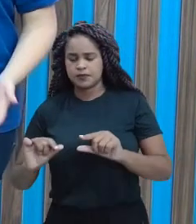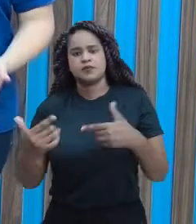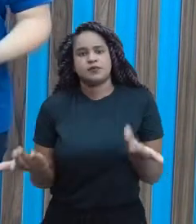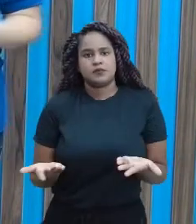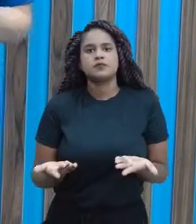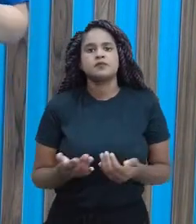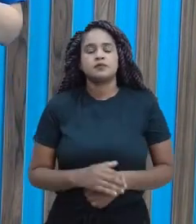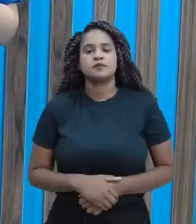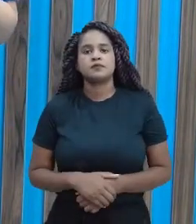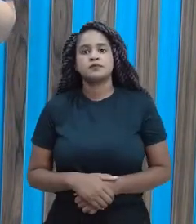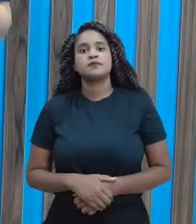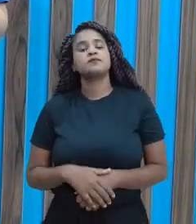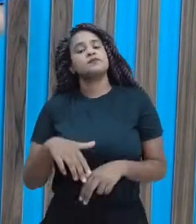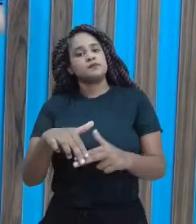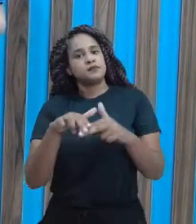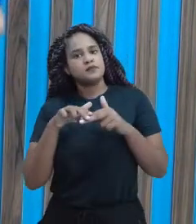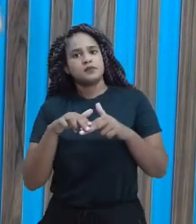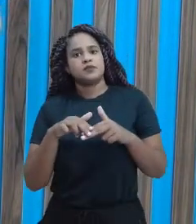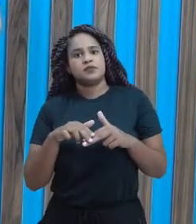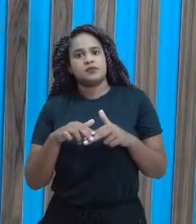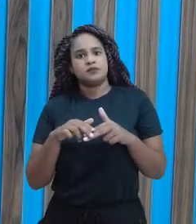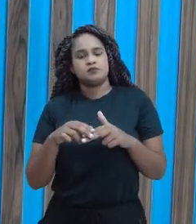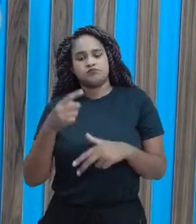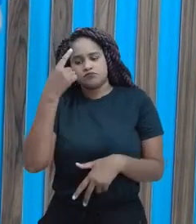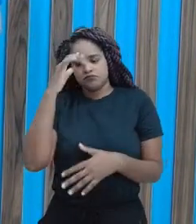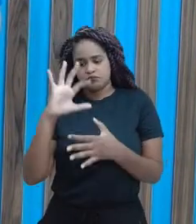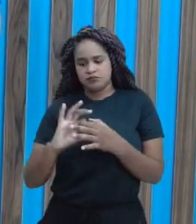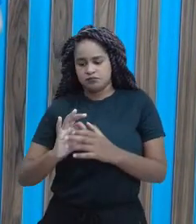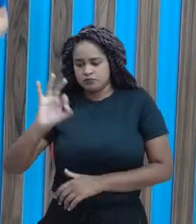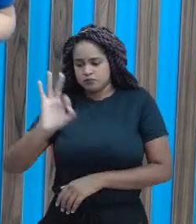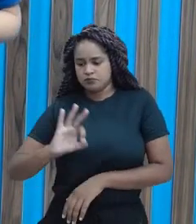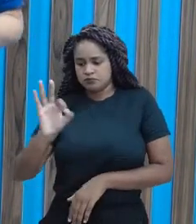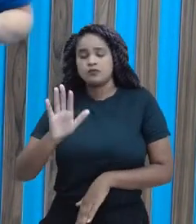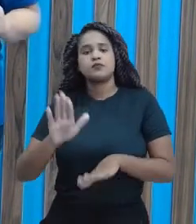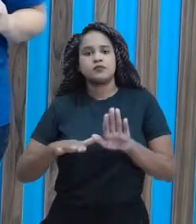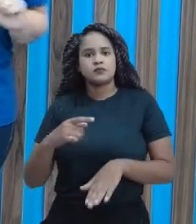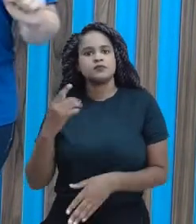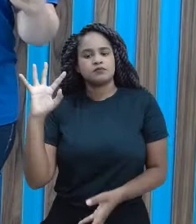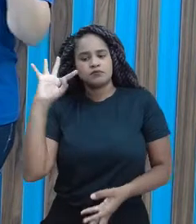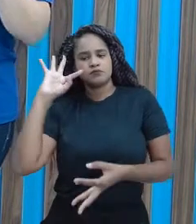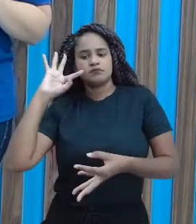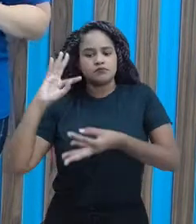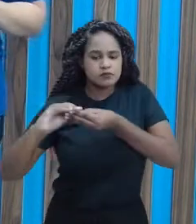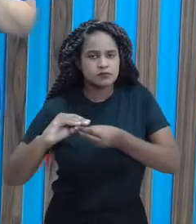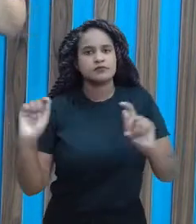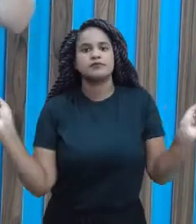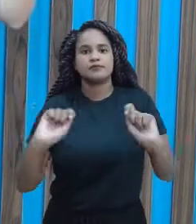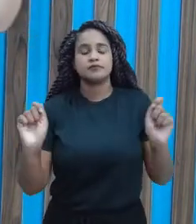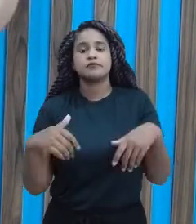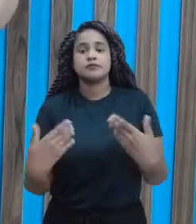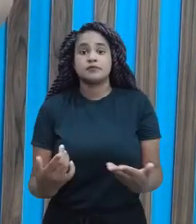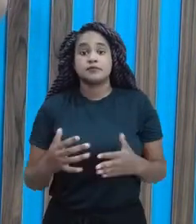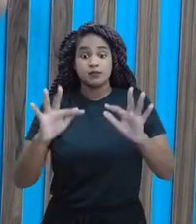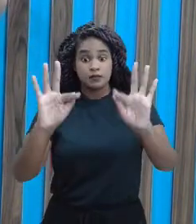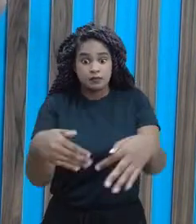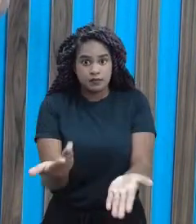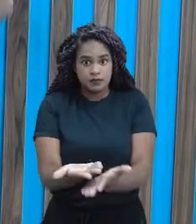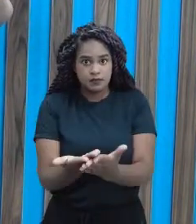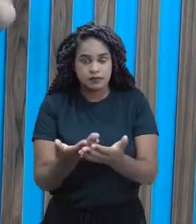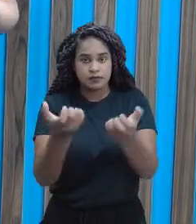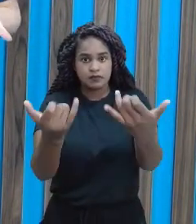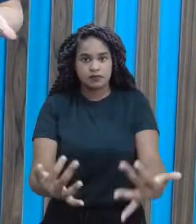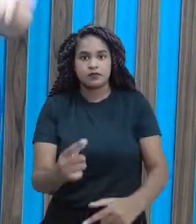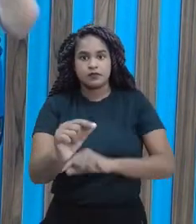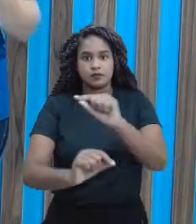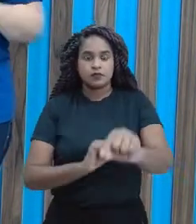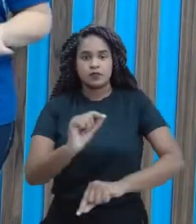corpo. Então, de acordo com essa noção de porcentagem, a gente acaba tirando algumas conclusões. Uma coisa que a gente vai falar no finalzinho aqui da aula é